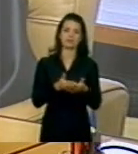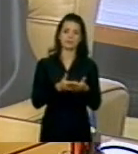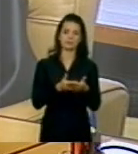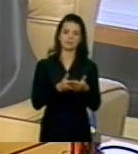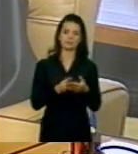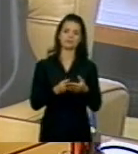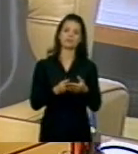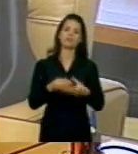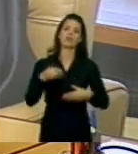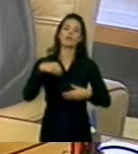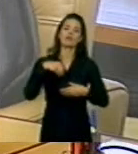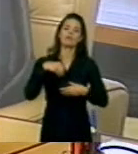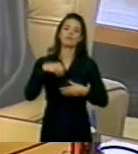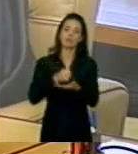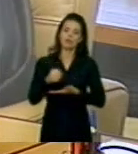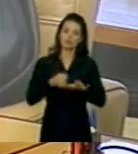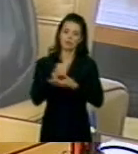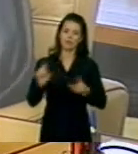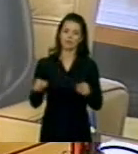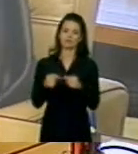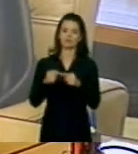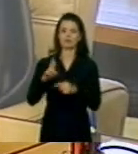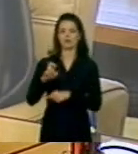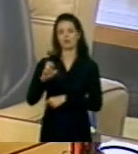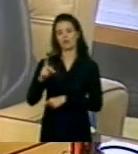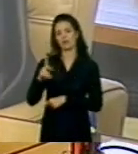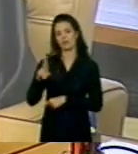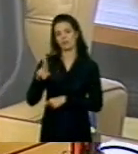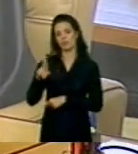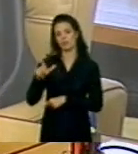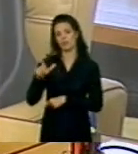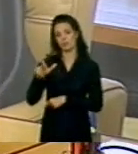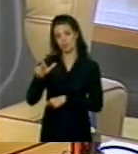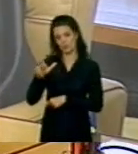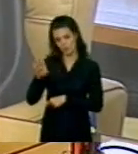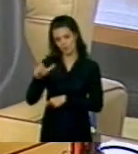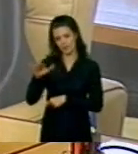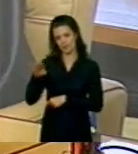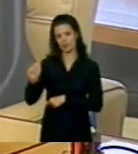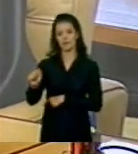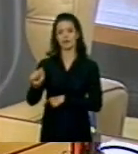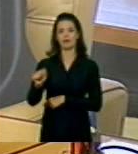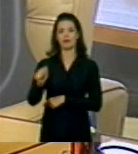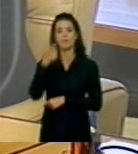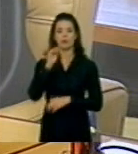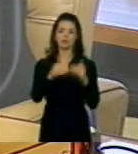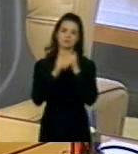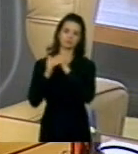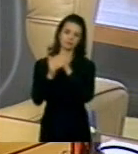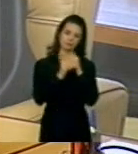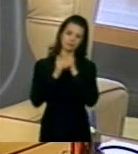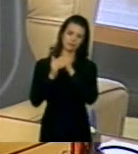princípio republicano e aos óbices constitucionais impostos à sujeição igualitária de todas as